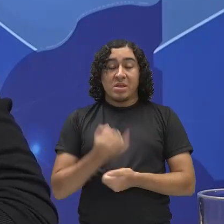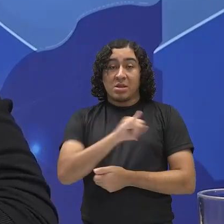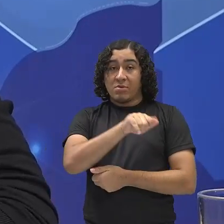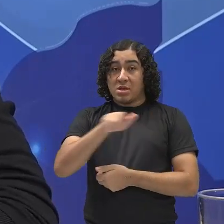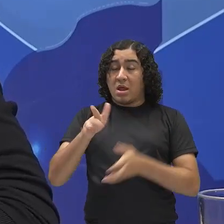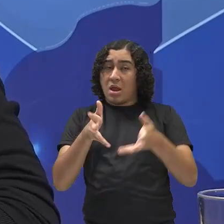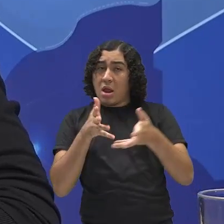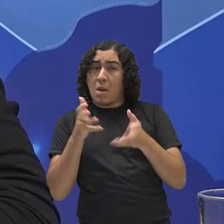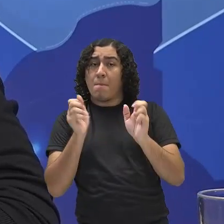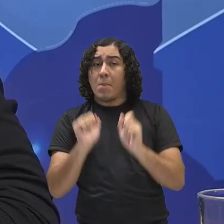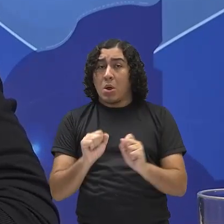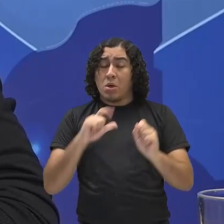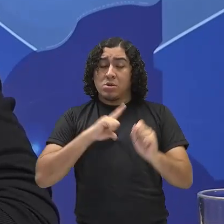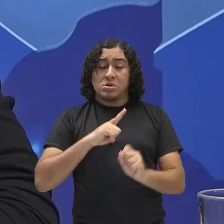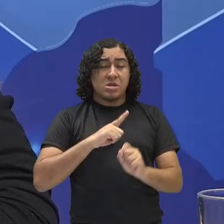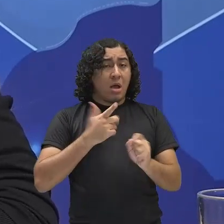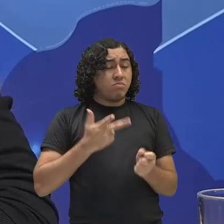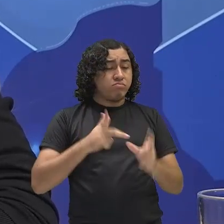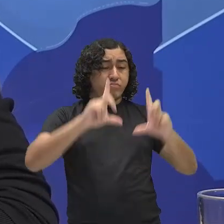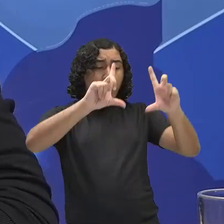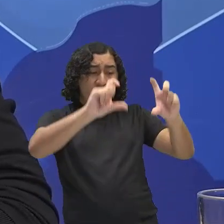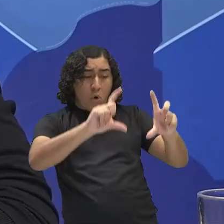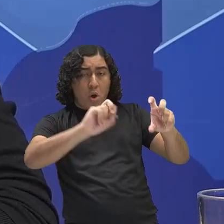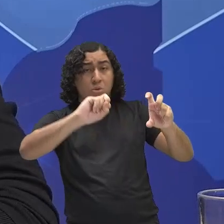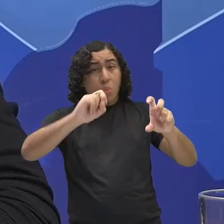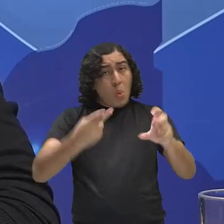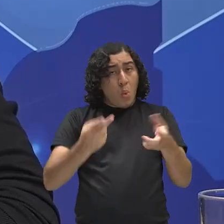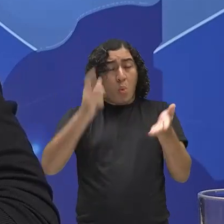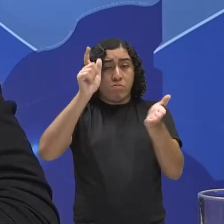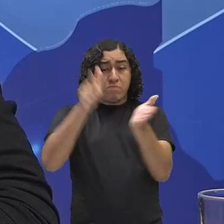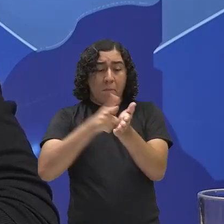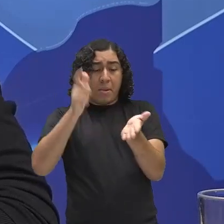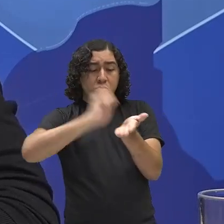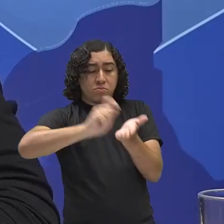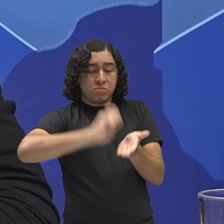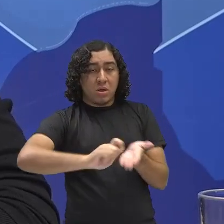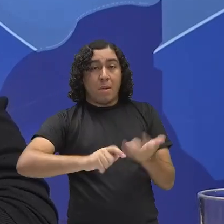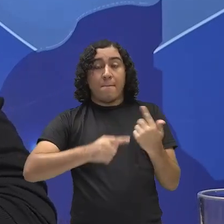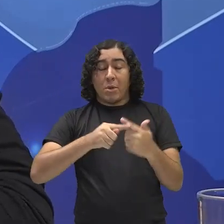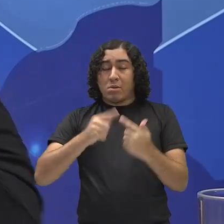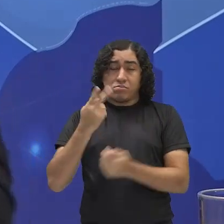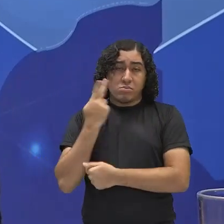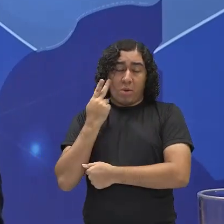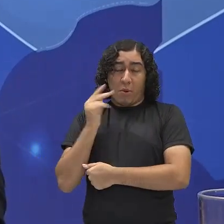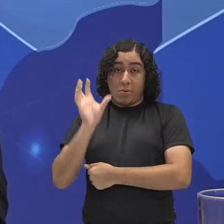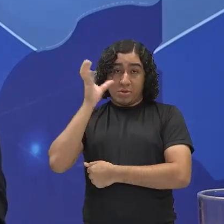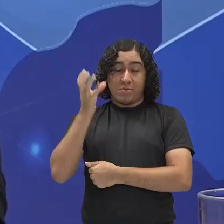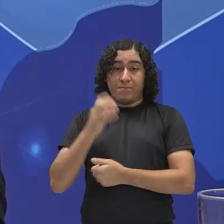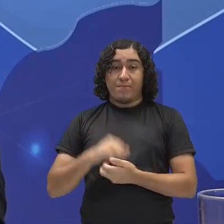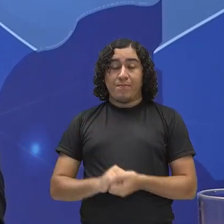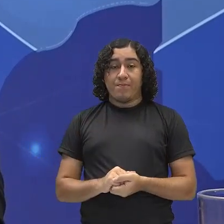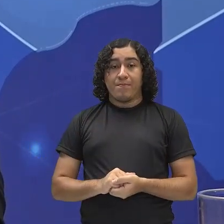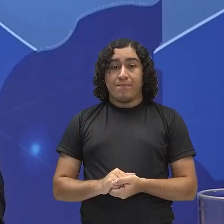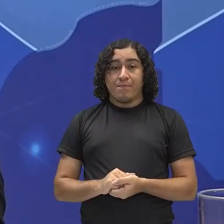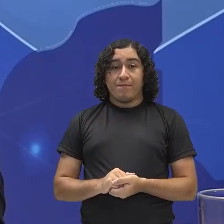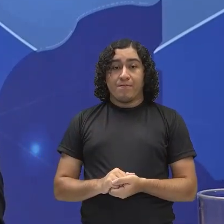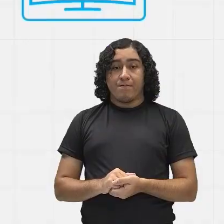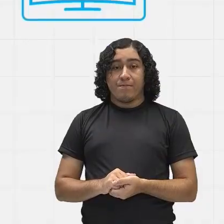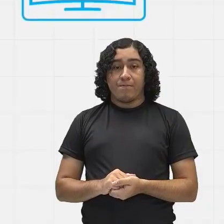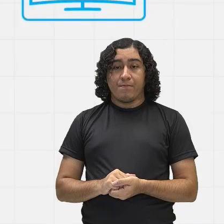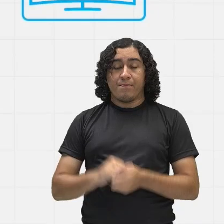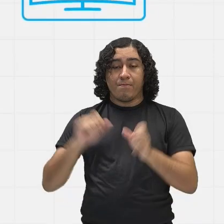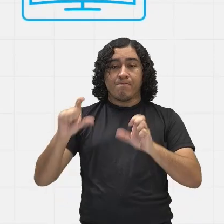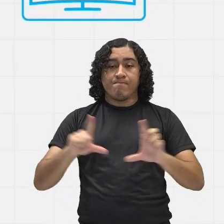tirar foto dessas ocorrências, podem fazer anotações, tá? Porque são ocorrências comuns, tá? Seguindo aqui na parte dos slides